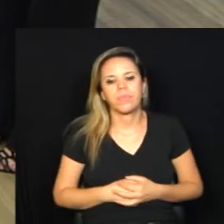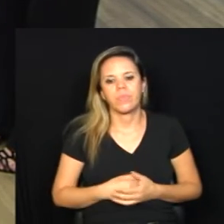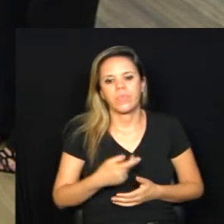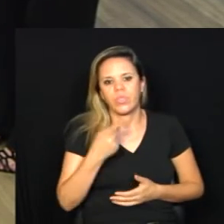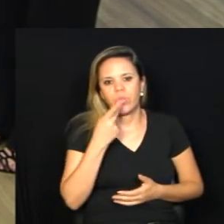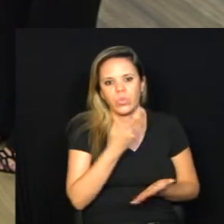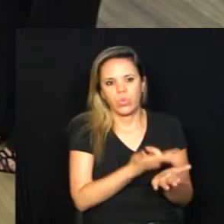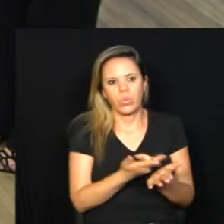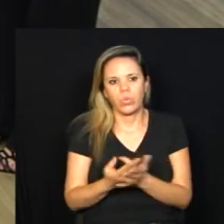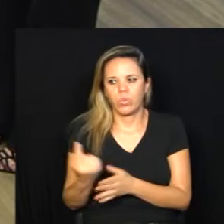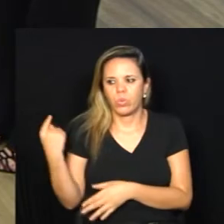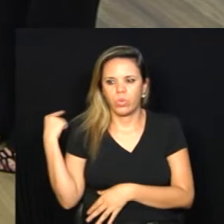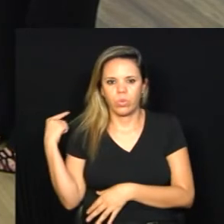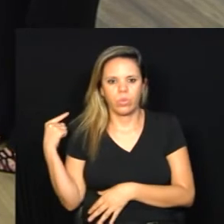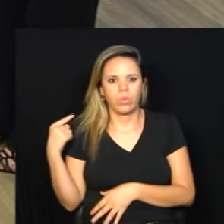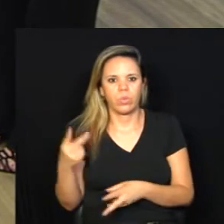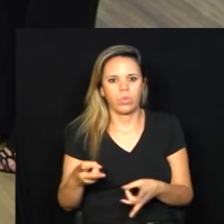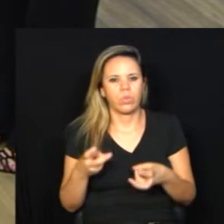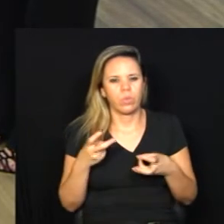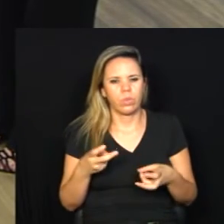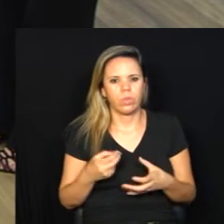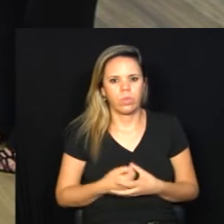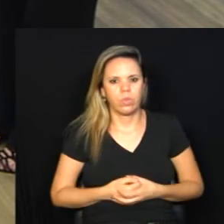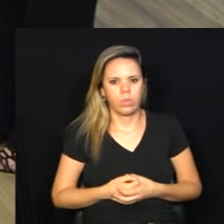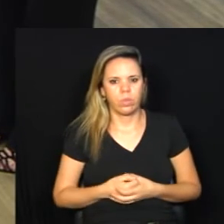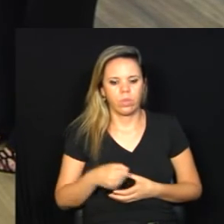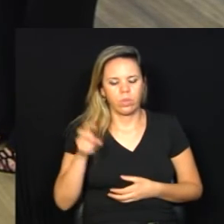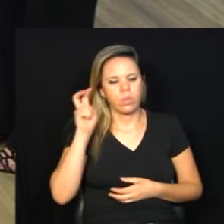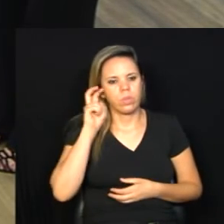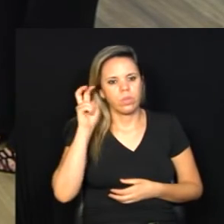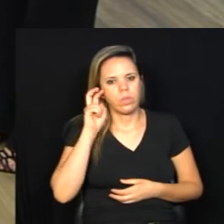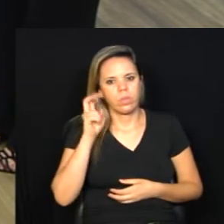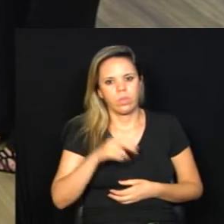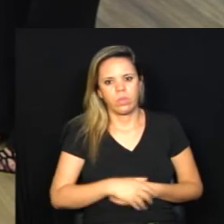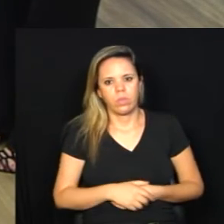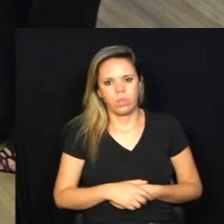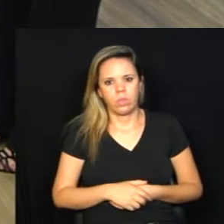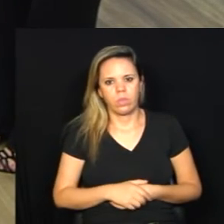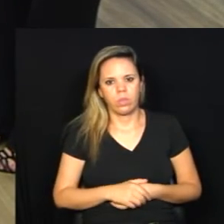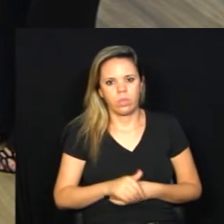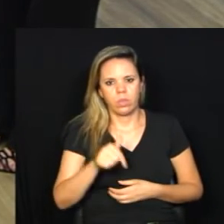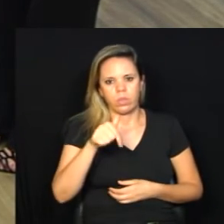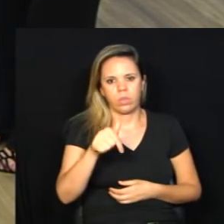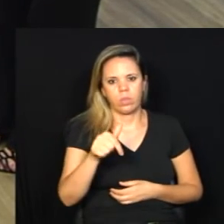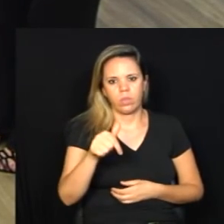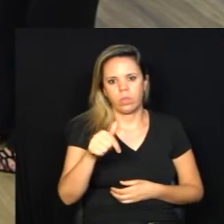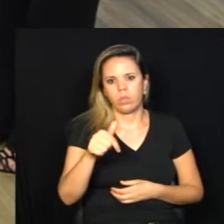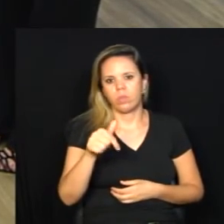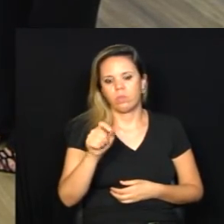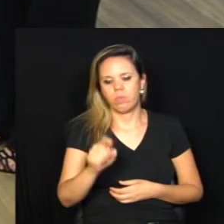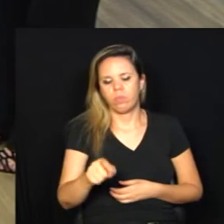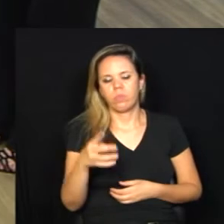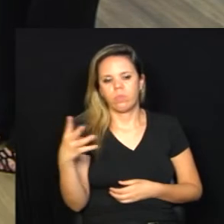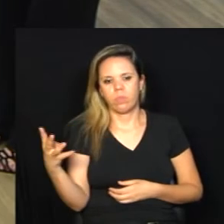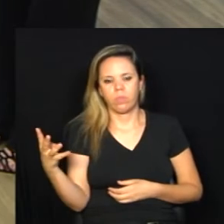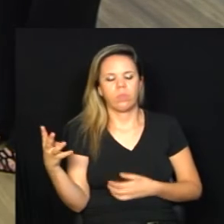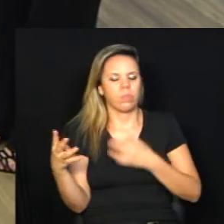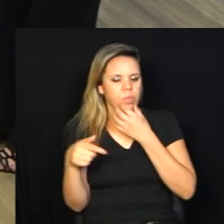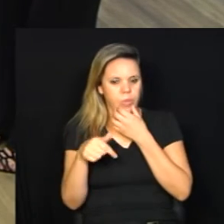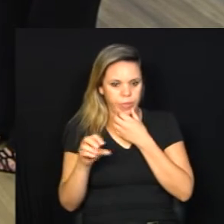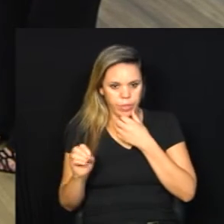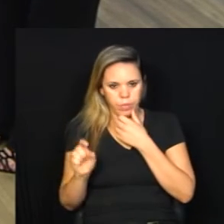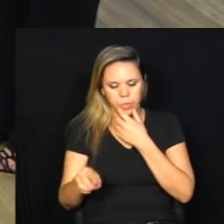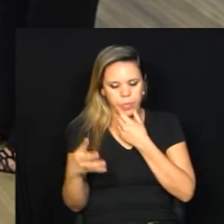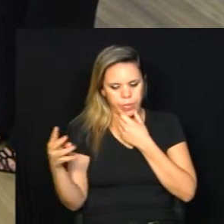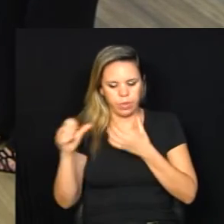dos leitos lá atrás, só uma observação. Nesta quinta-feira, a gente falou de 70,4 em toda a região da R7,